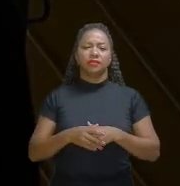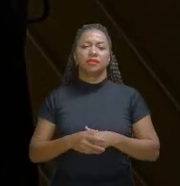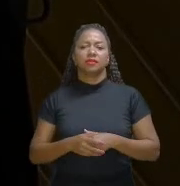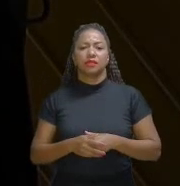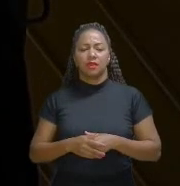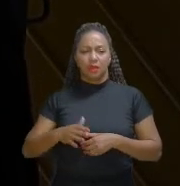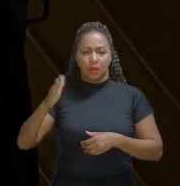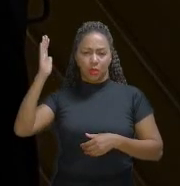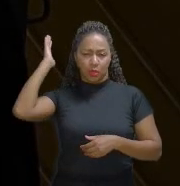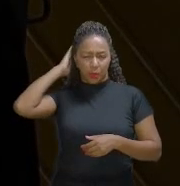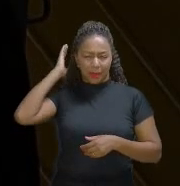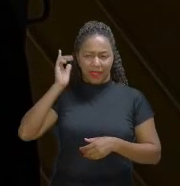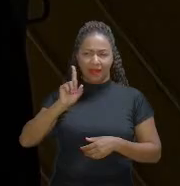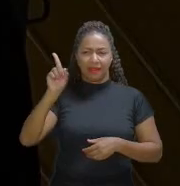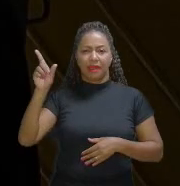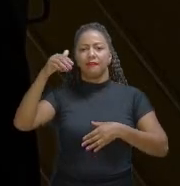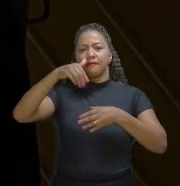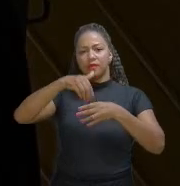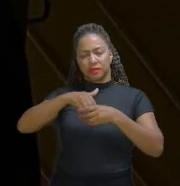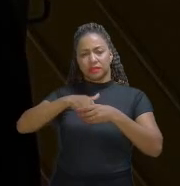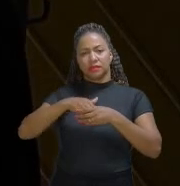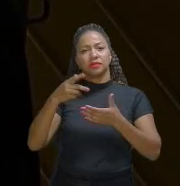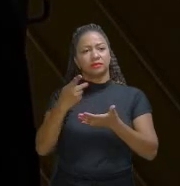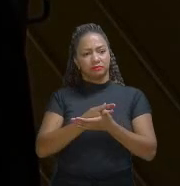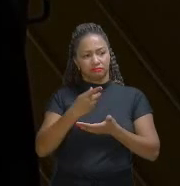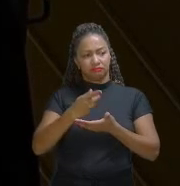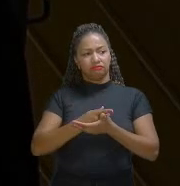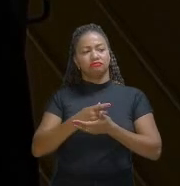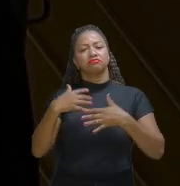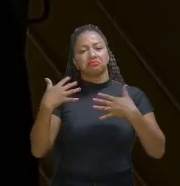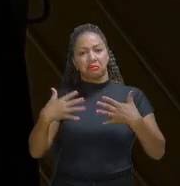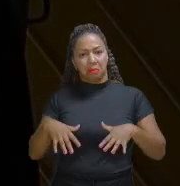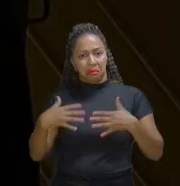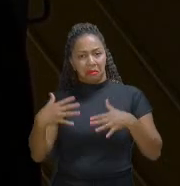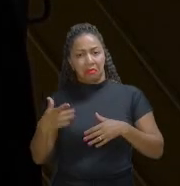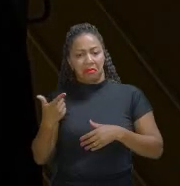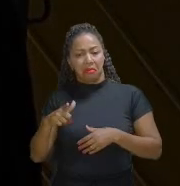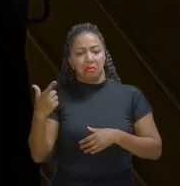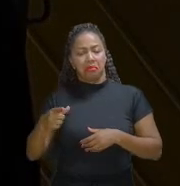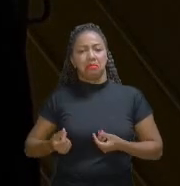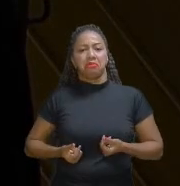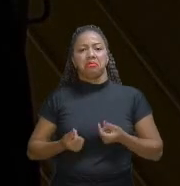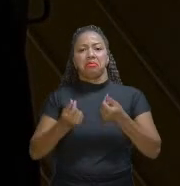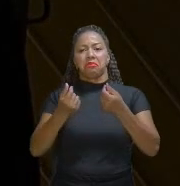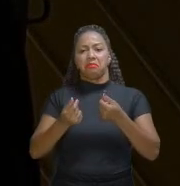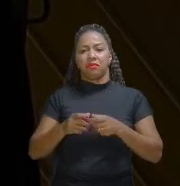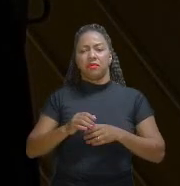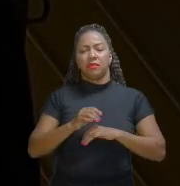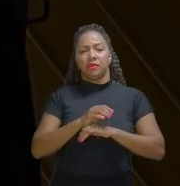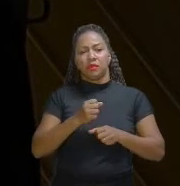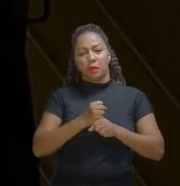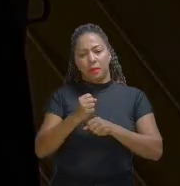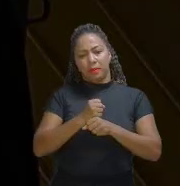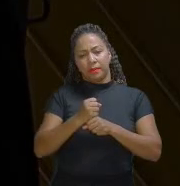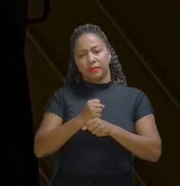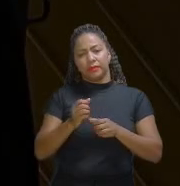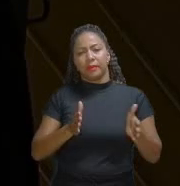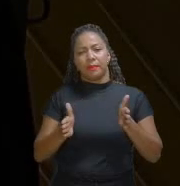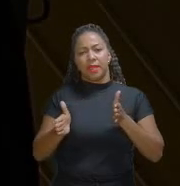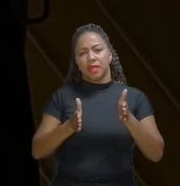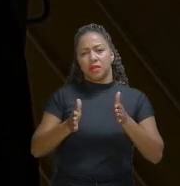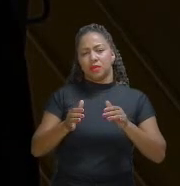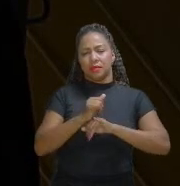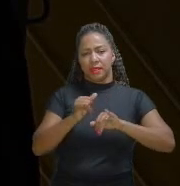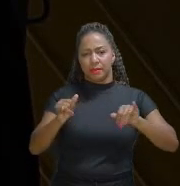do Pará, a votação obtida foi efetivamente inexpressiva e inexistiu movimentação financeira durante a campanha, o que não é o caso